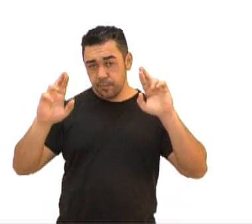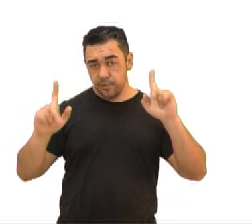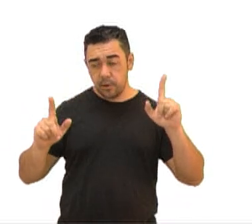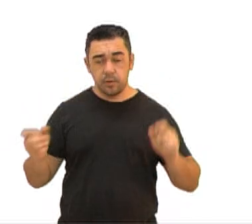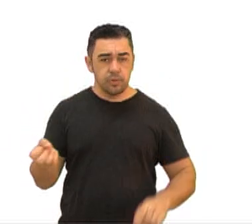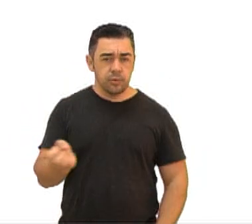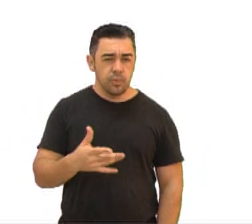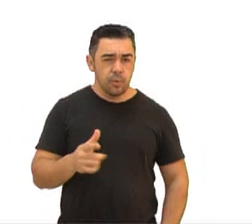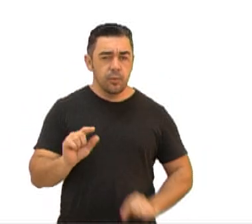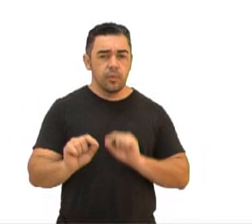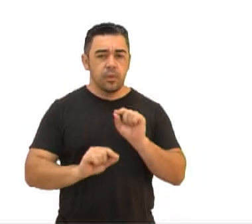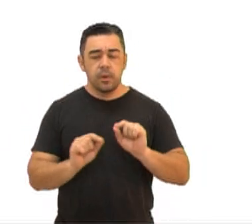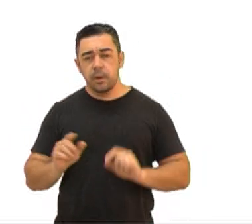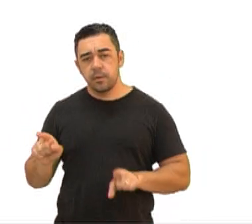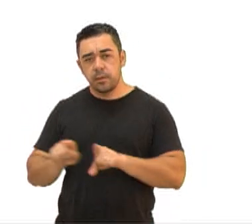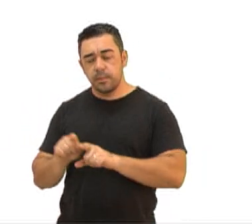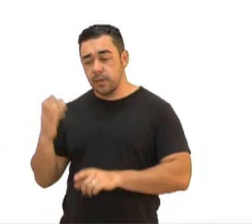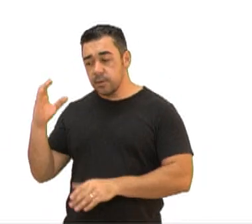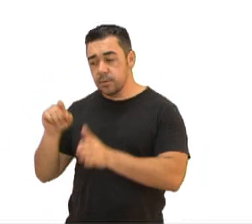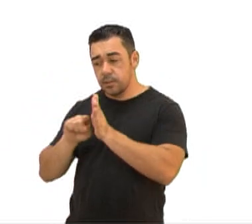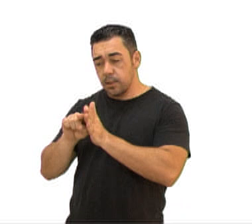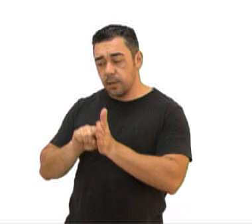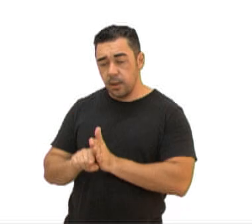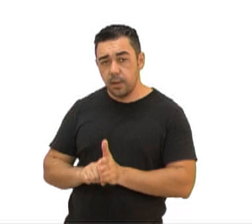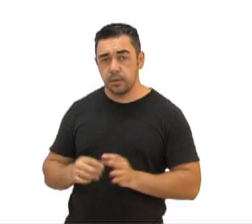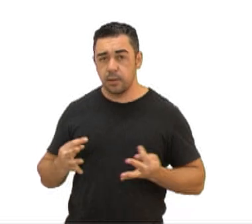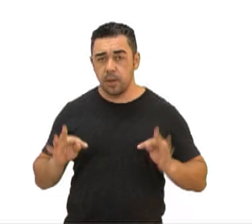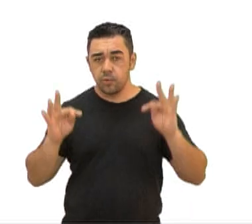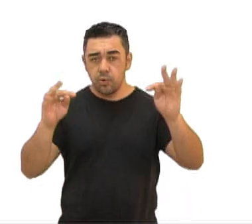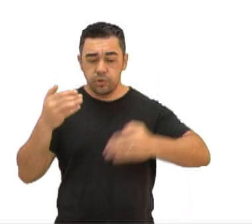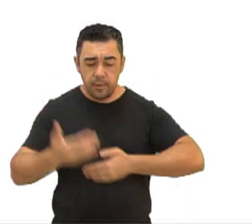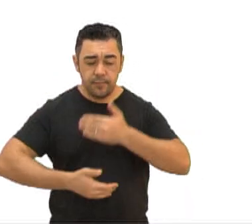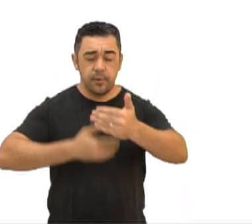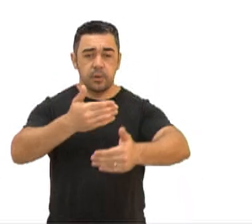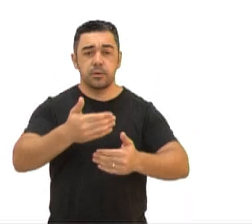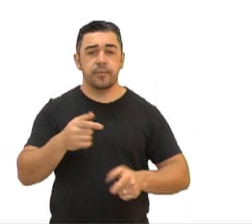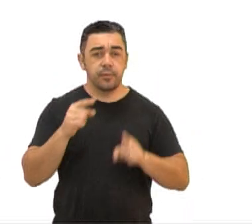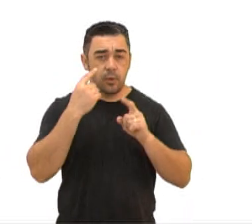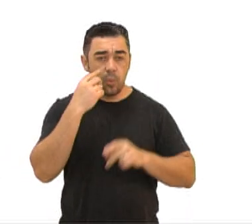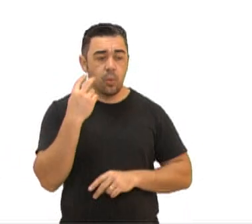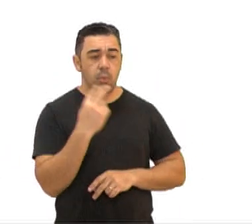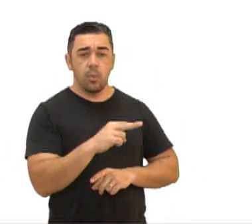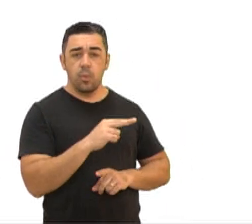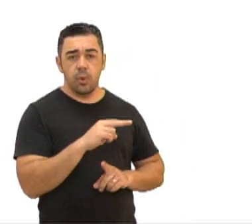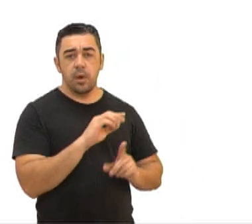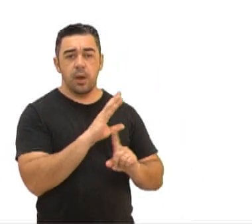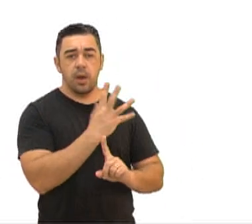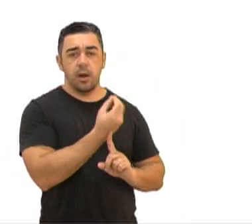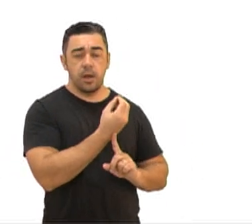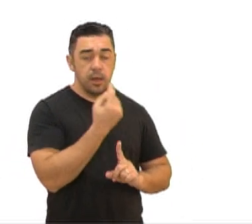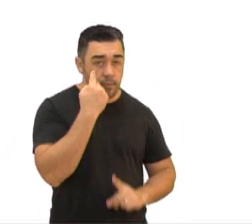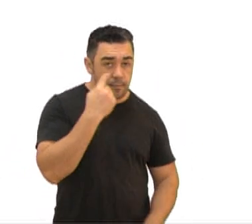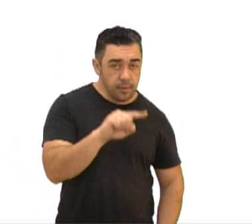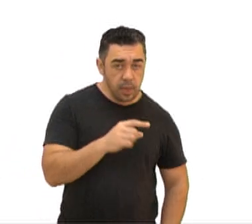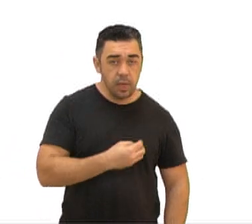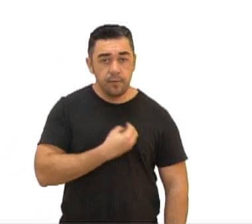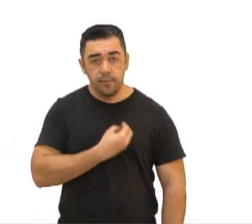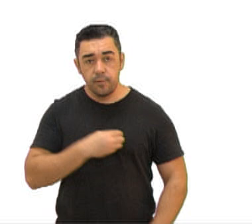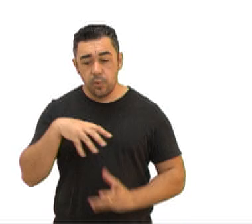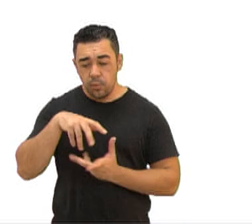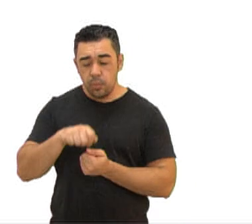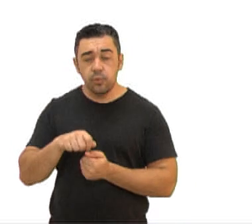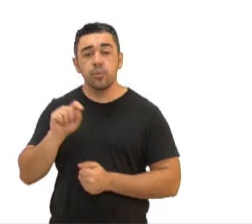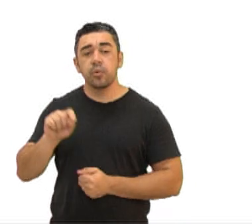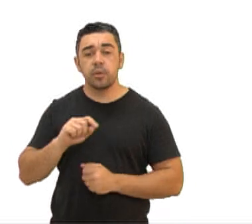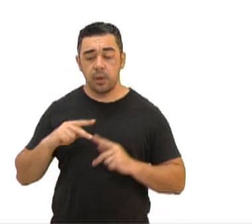o advento da ciência, um novo olhar sobre as artes, outras formas de ver e viver no mundo, o